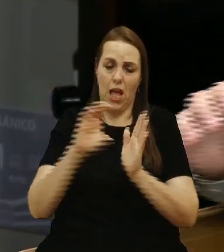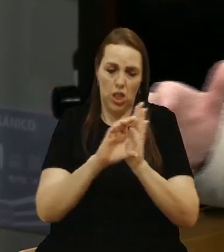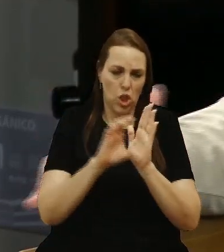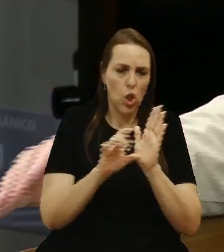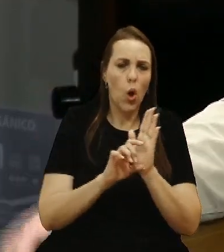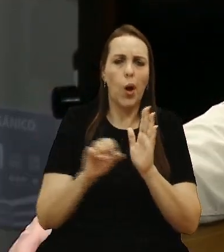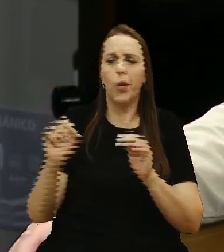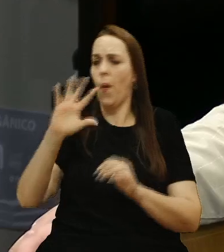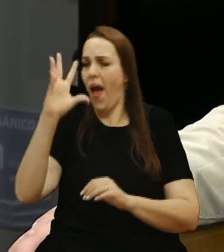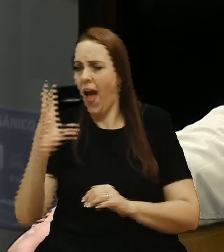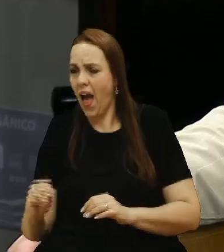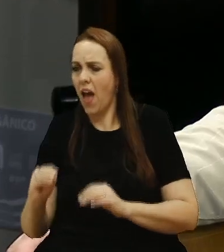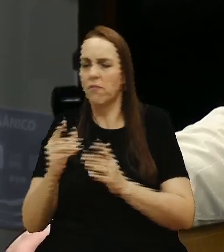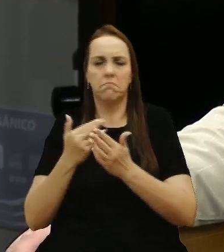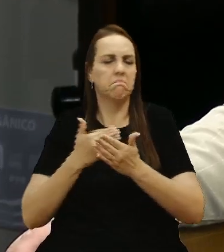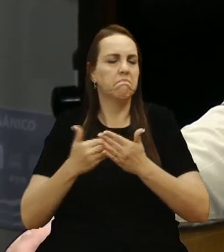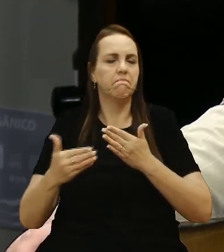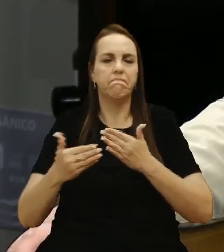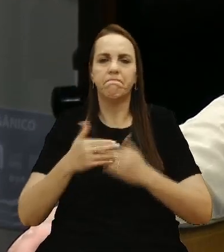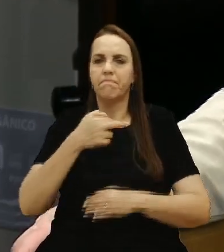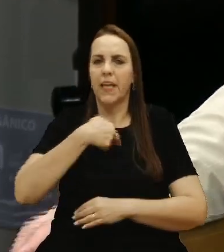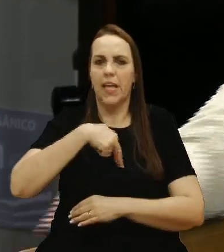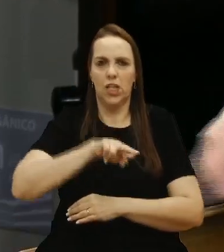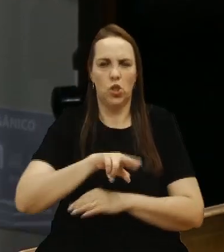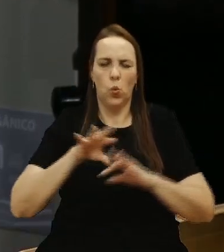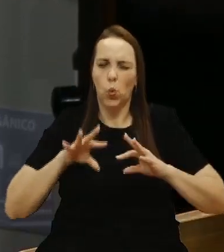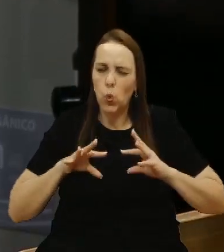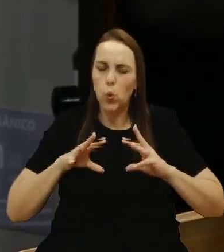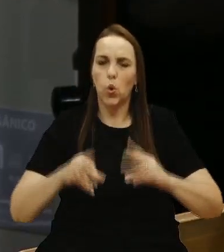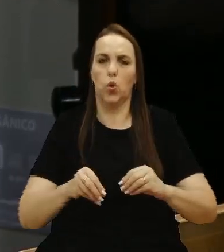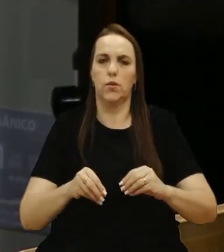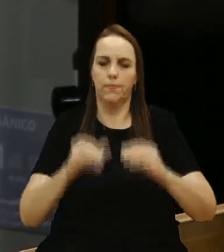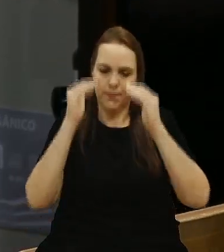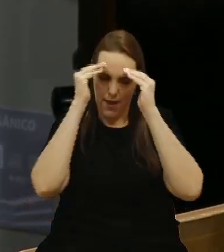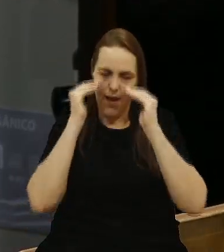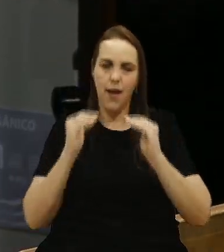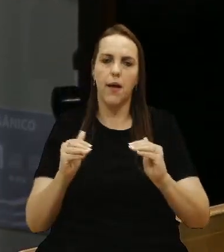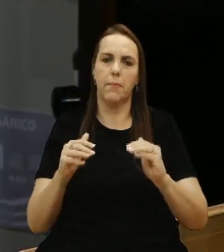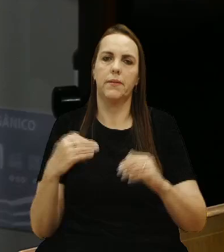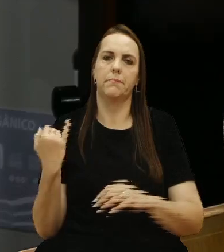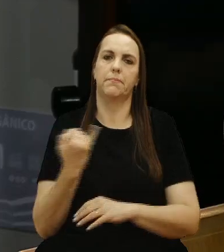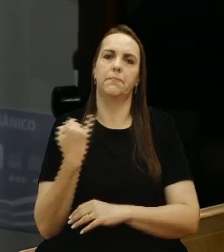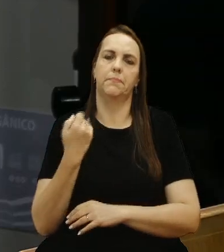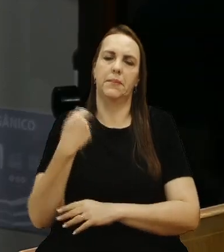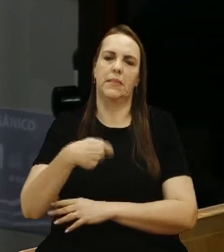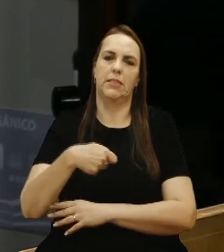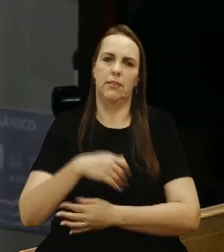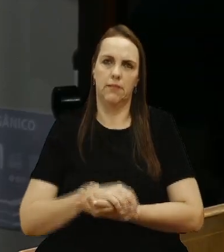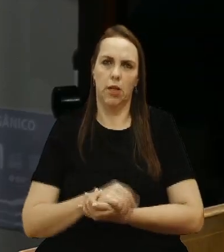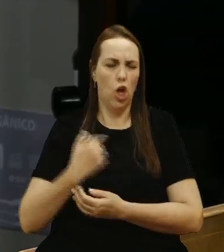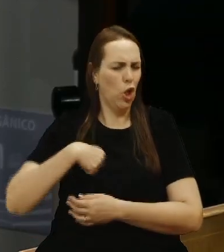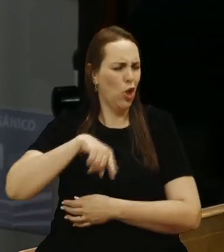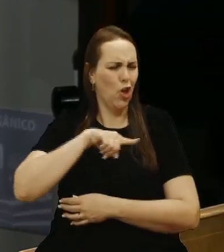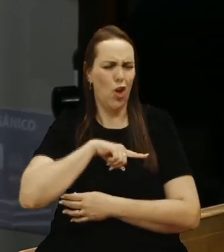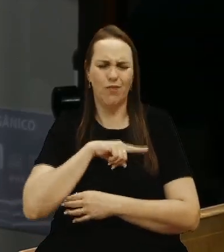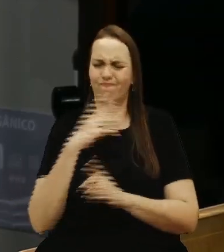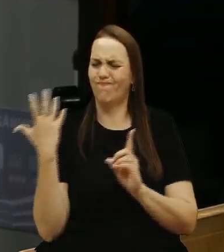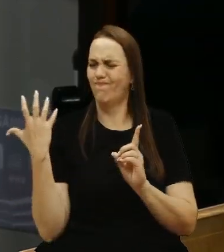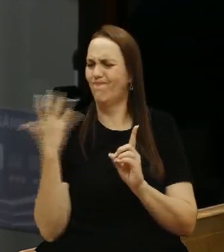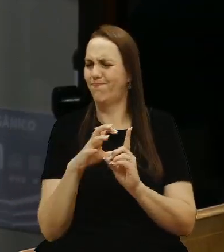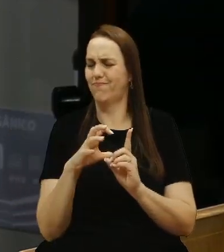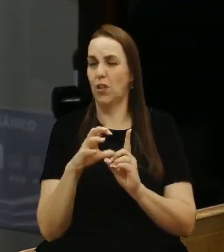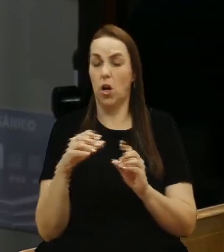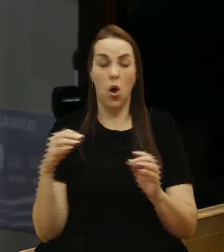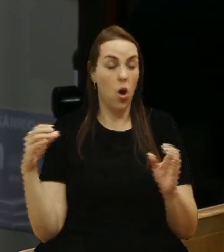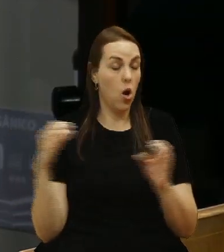as demais religiões que existem. Então, diante de tudo isso, nós viemos aqui reprovar profundamente essa fala. E essa